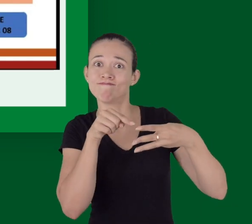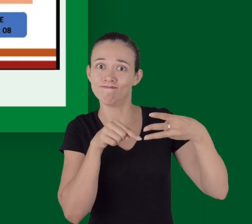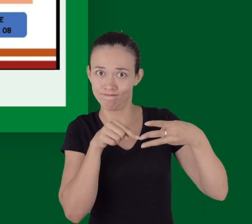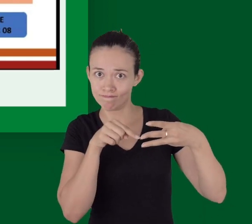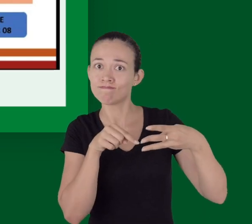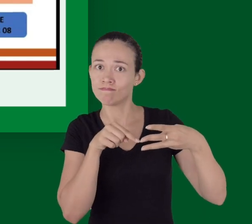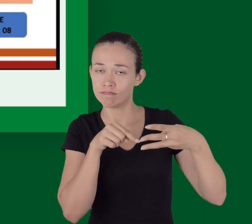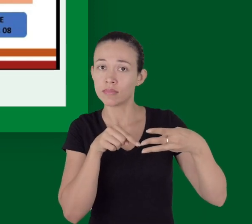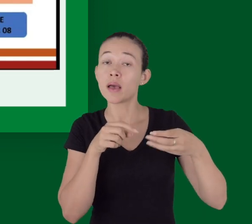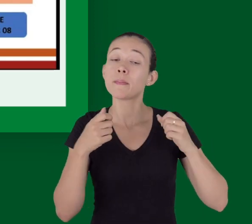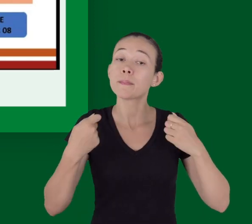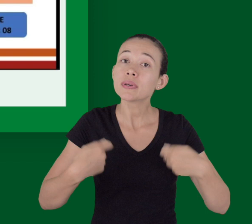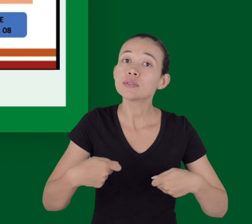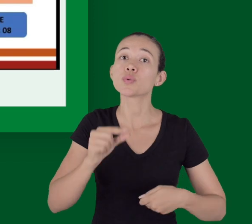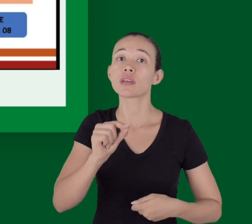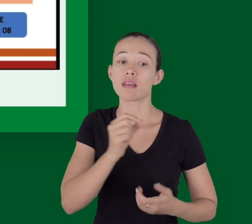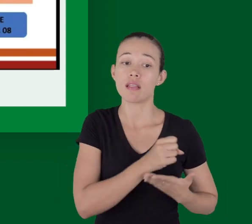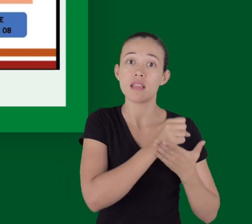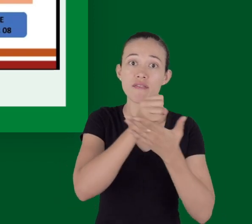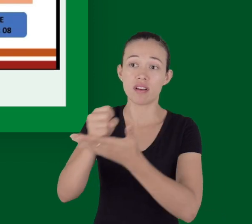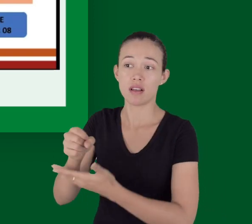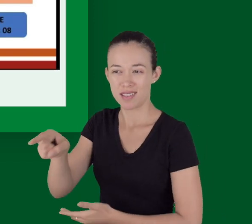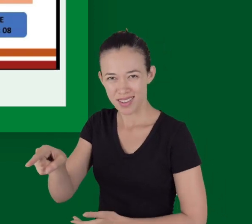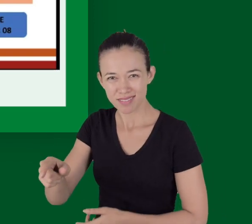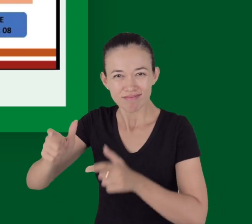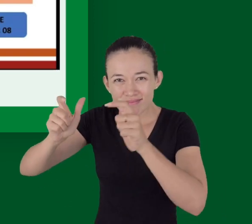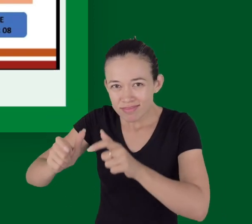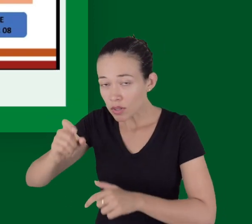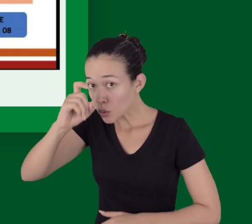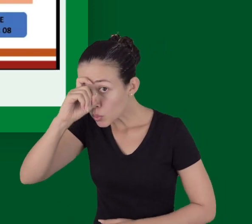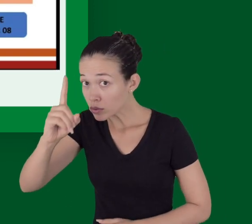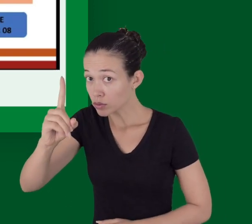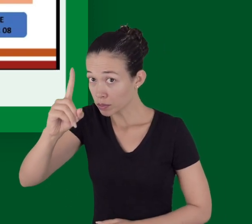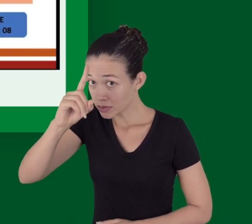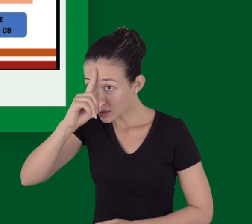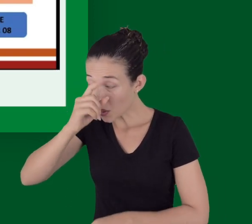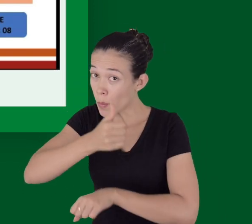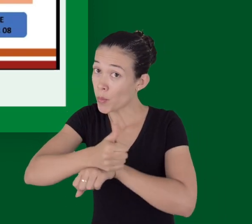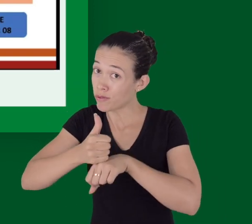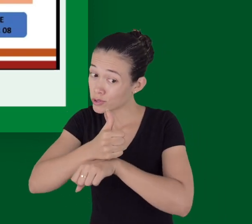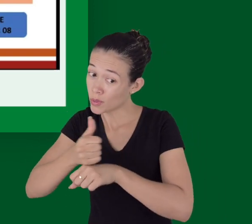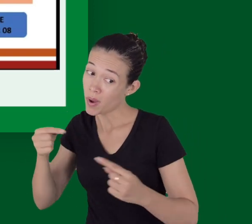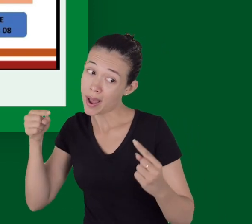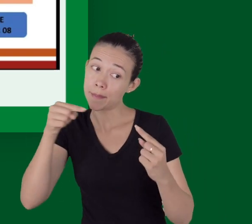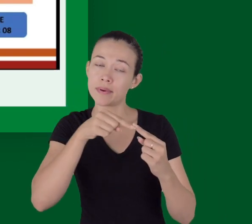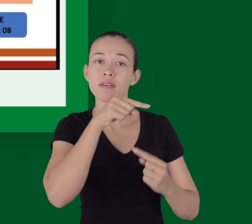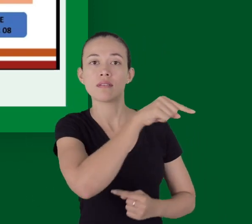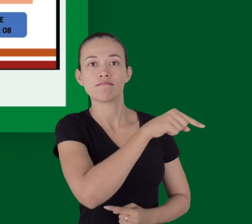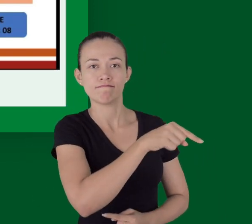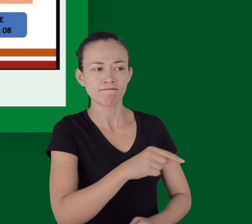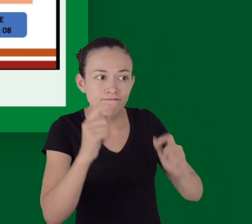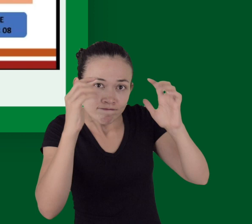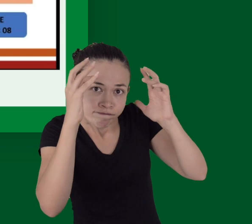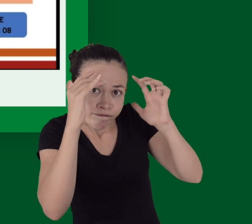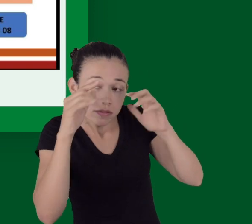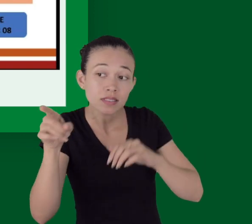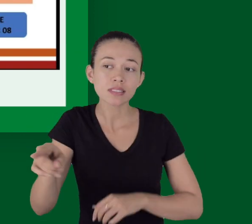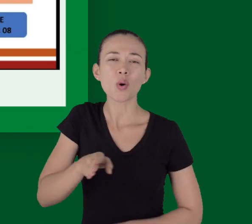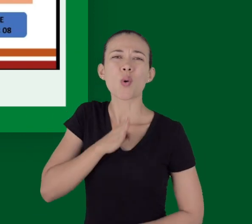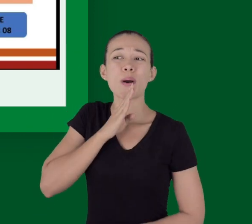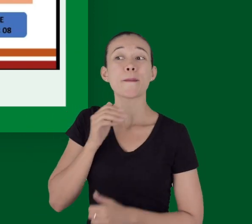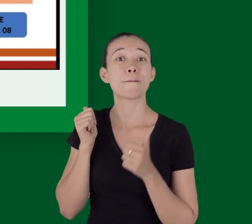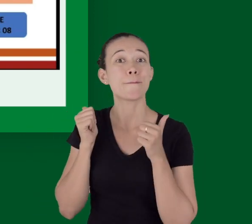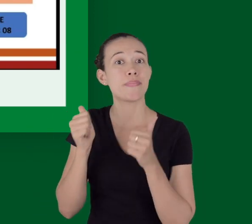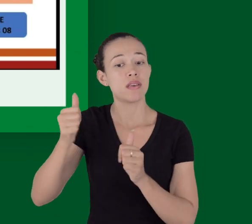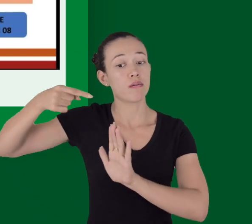momento da escala de Glasgow, esse é sinal de gravidade, inclusive indicativo para se levar para um centro de referência. E centro de referência